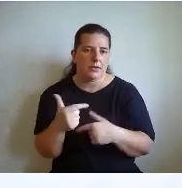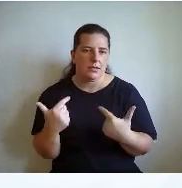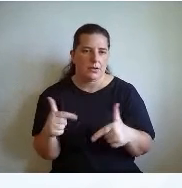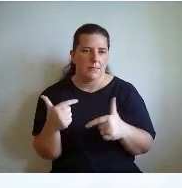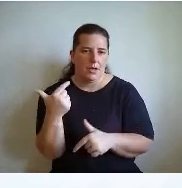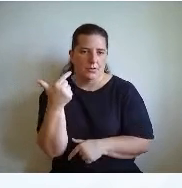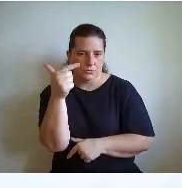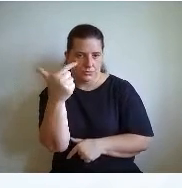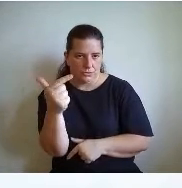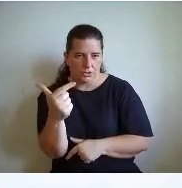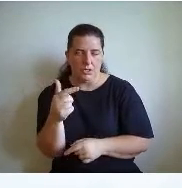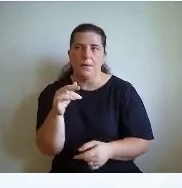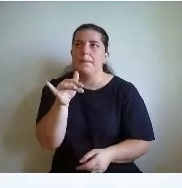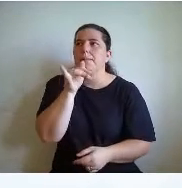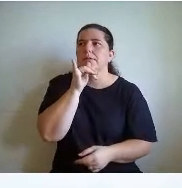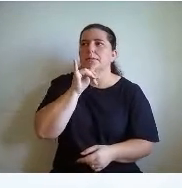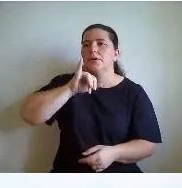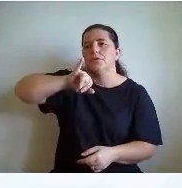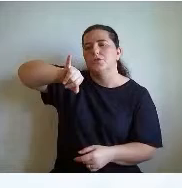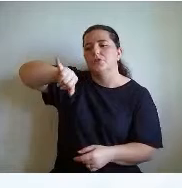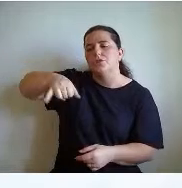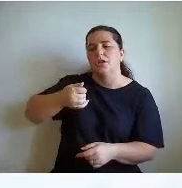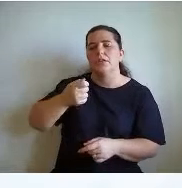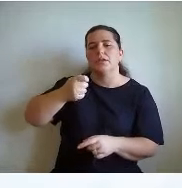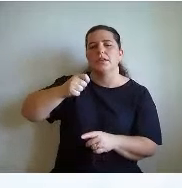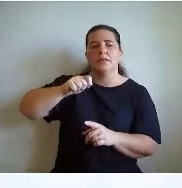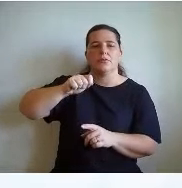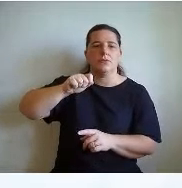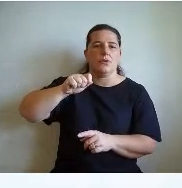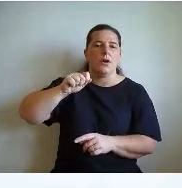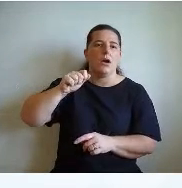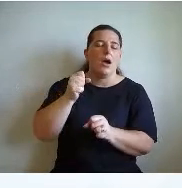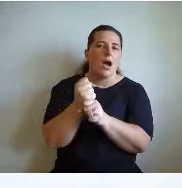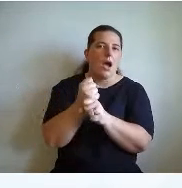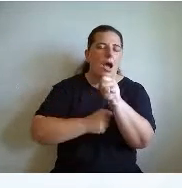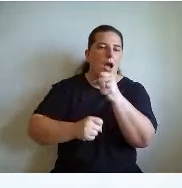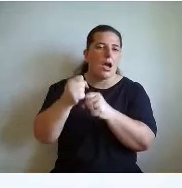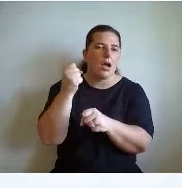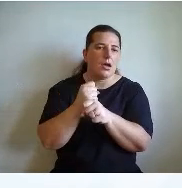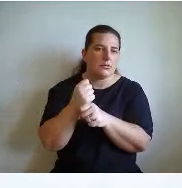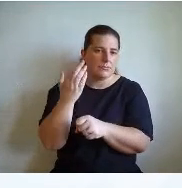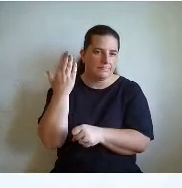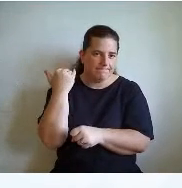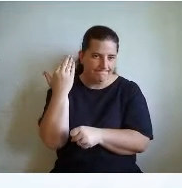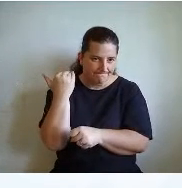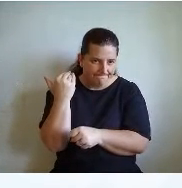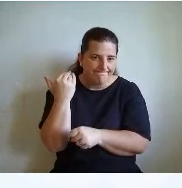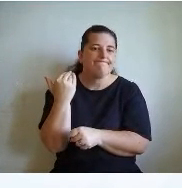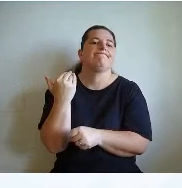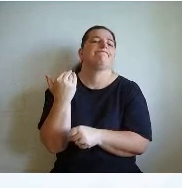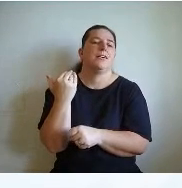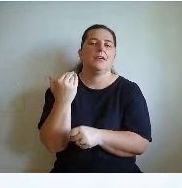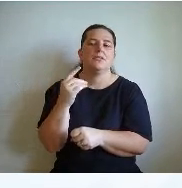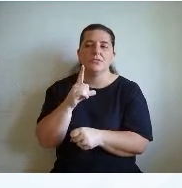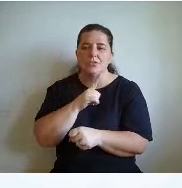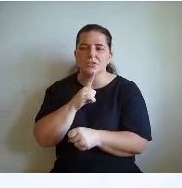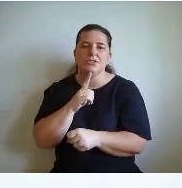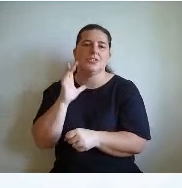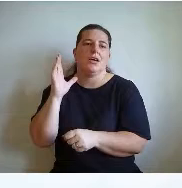Em janeiro do ano passado já eram mais de 13 milhões de desempregados que nós tínhamos. E quando a gente faz um recorte,